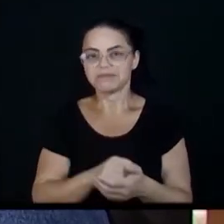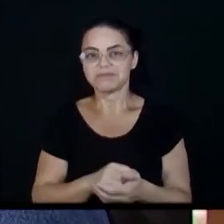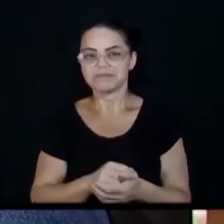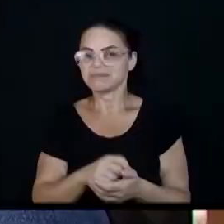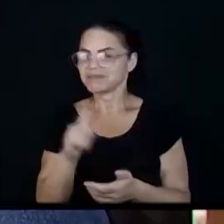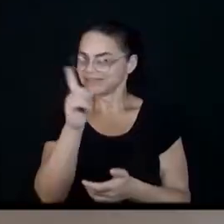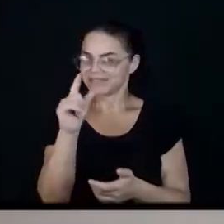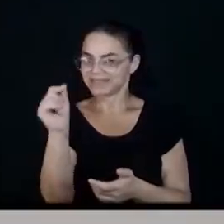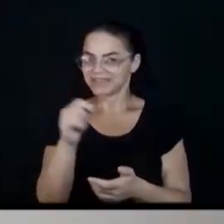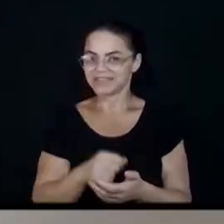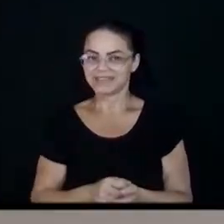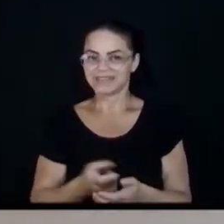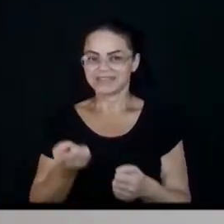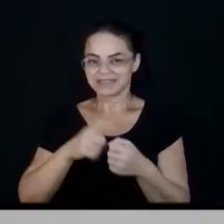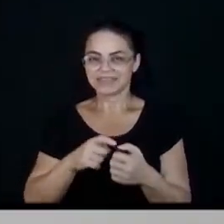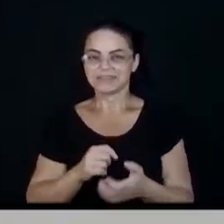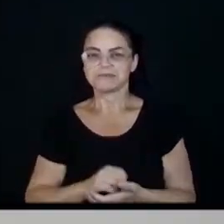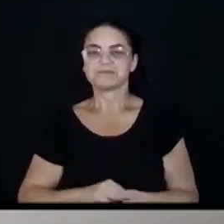já.